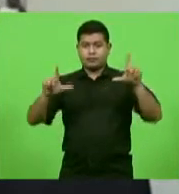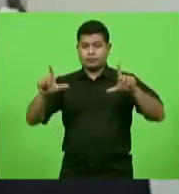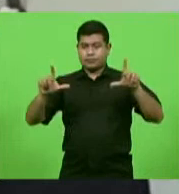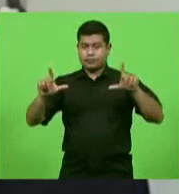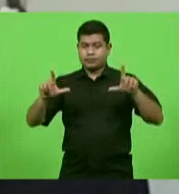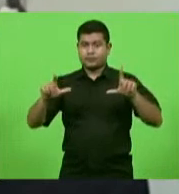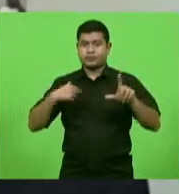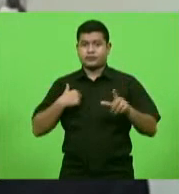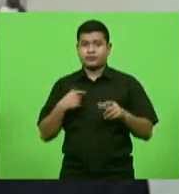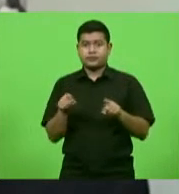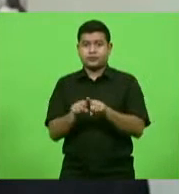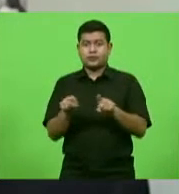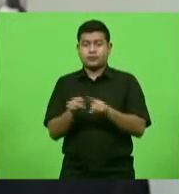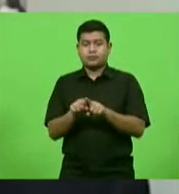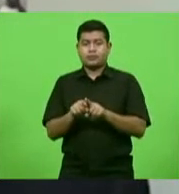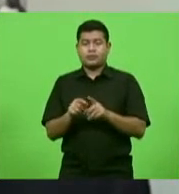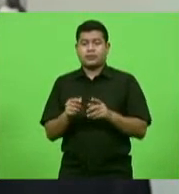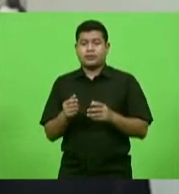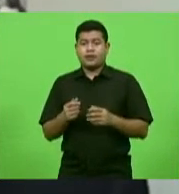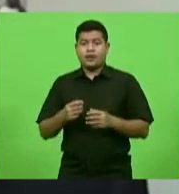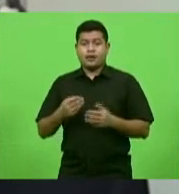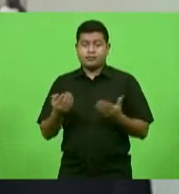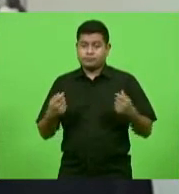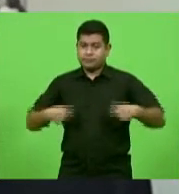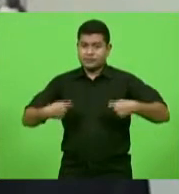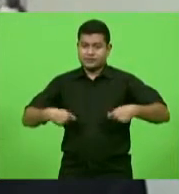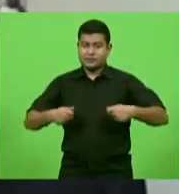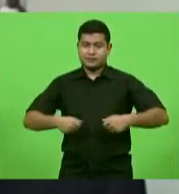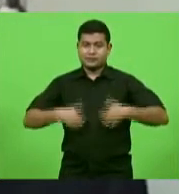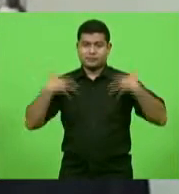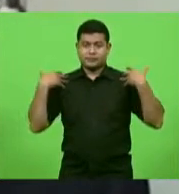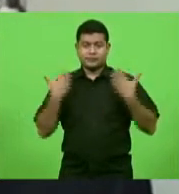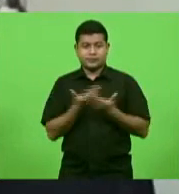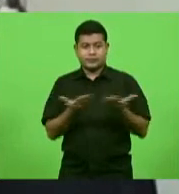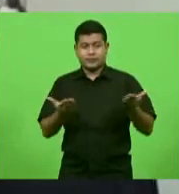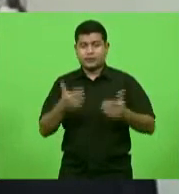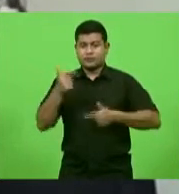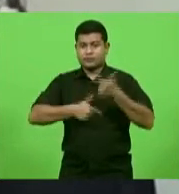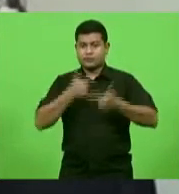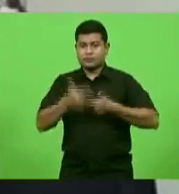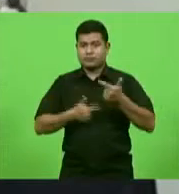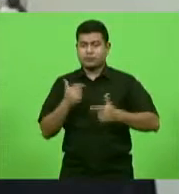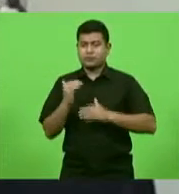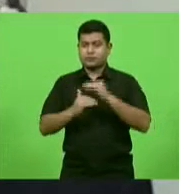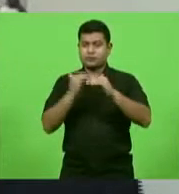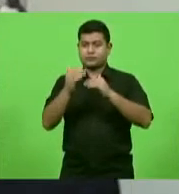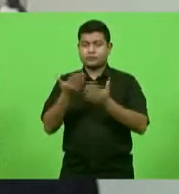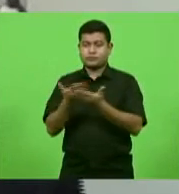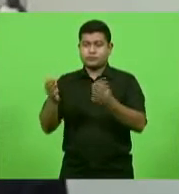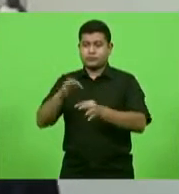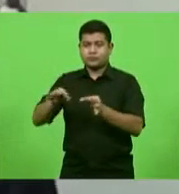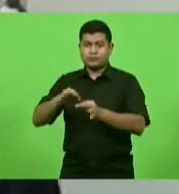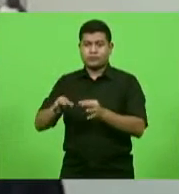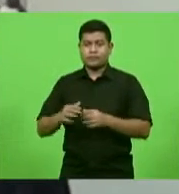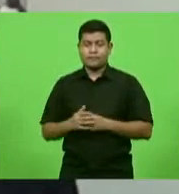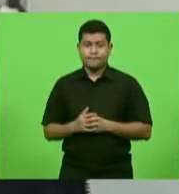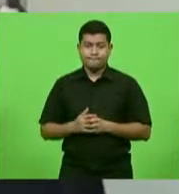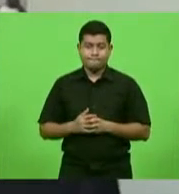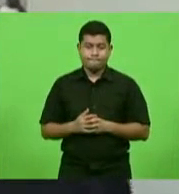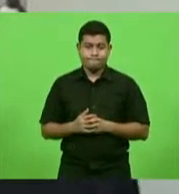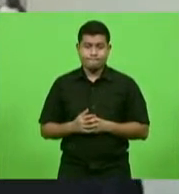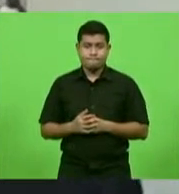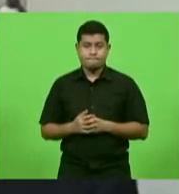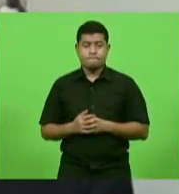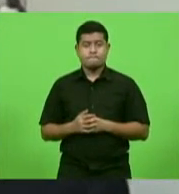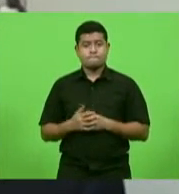adversários, sendo necessário tecer homenagem ao trabalho desenvolvido por esses órgãos. Quanto